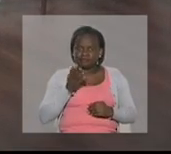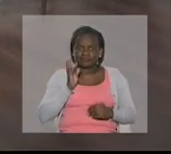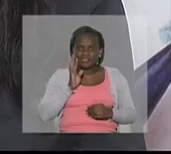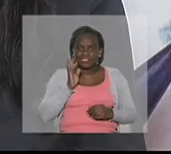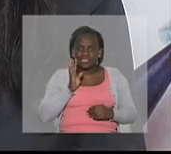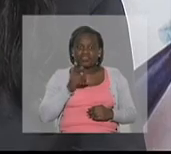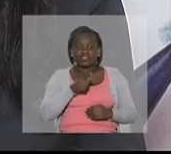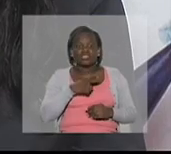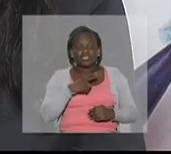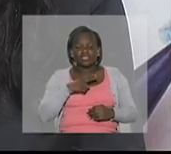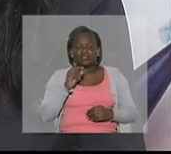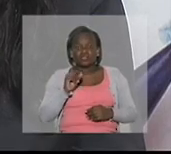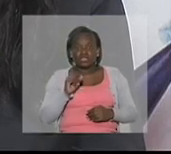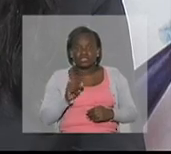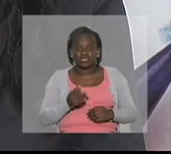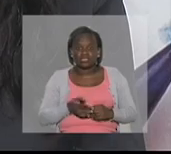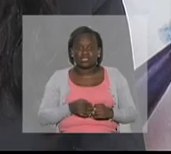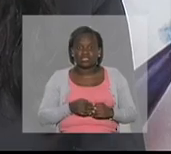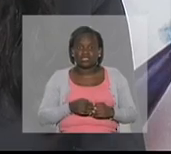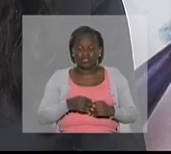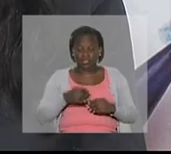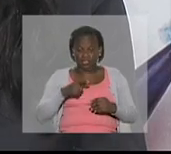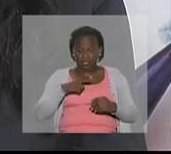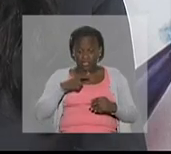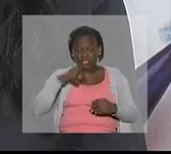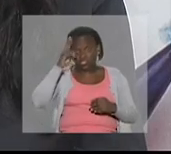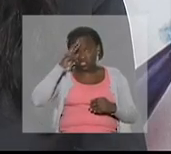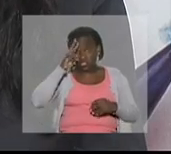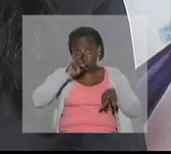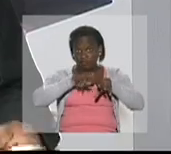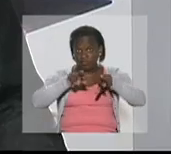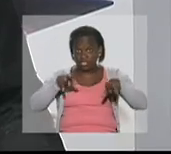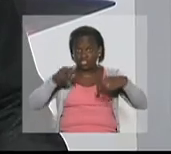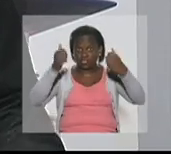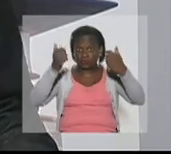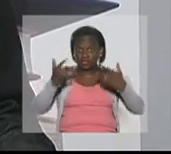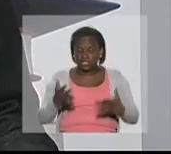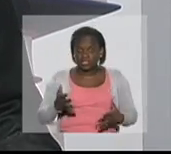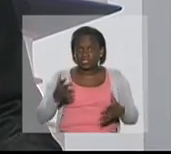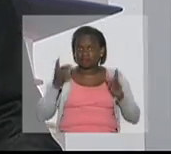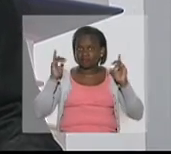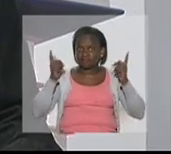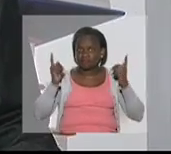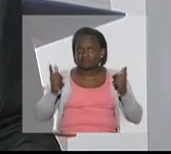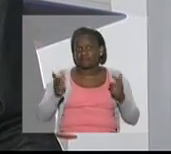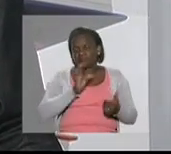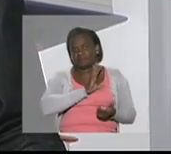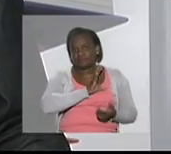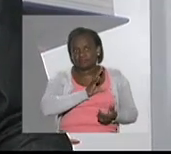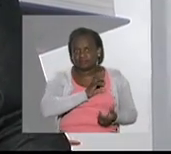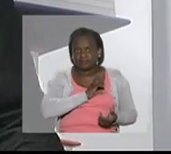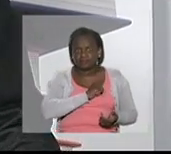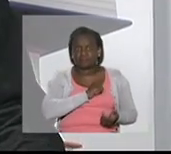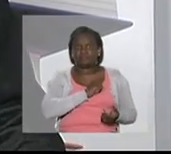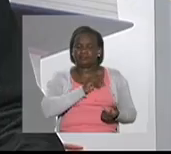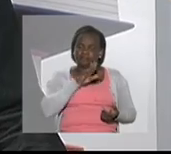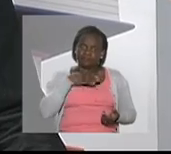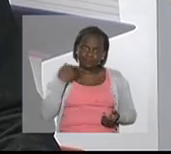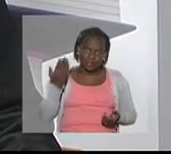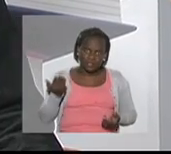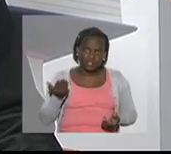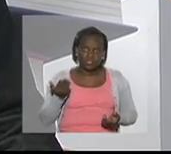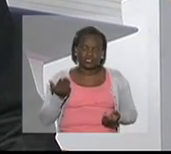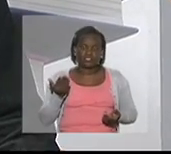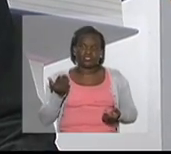delícia, que maravilha. O que você tem aí pra gente? Ele traz muitas histórias que falam de aventura, de amor,